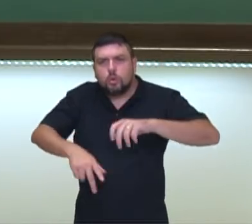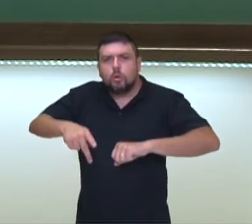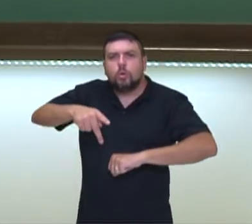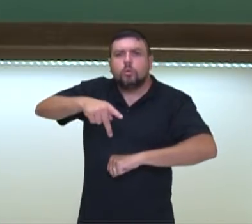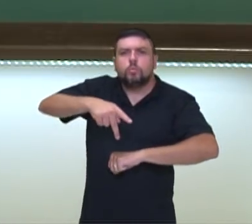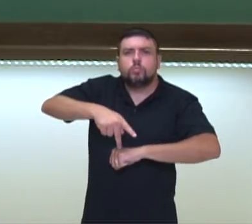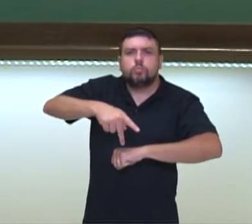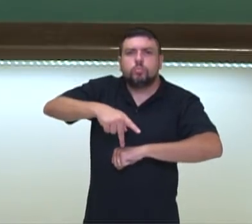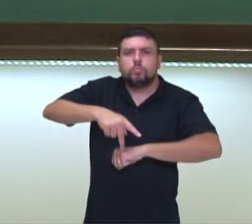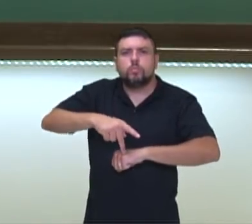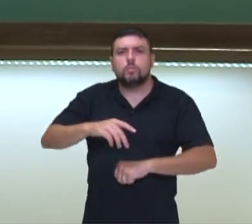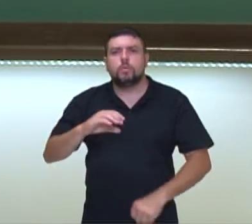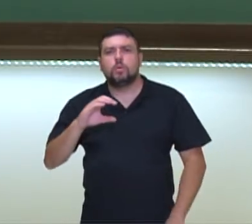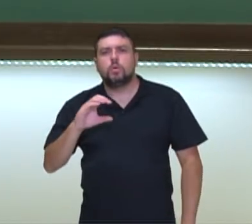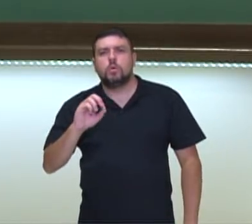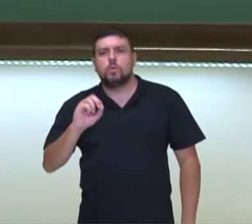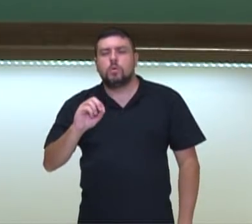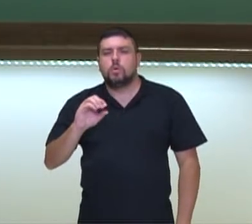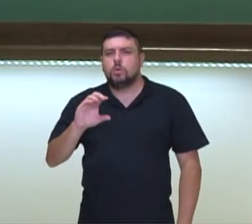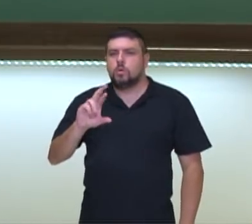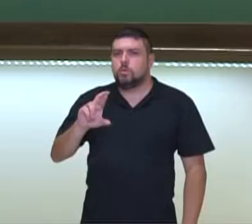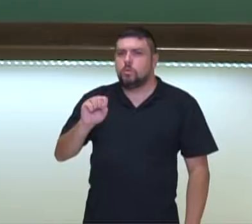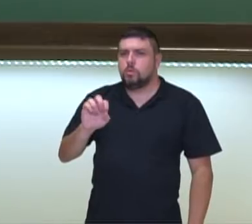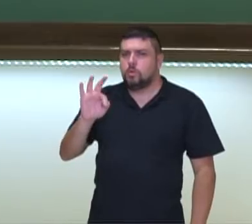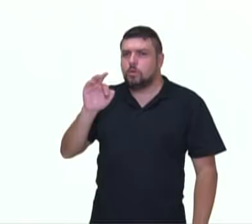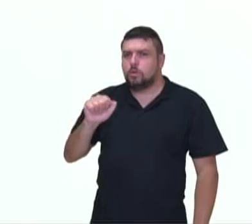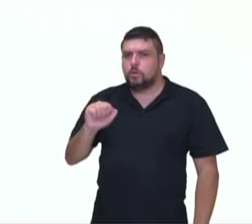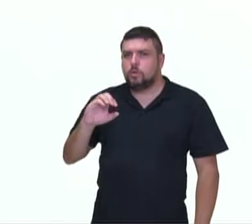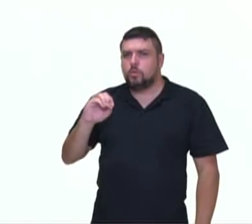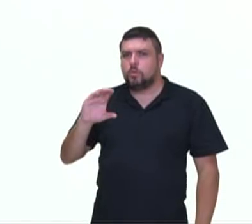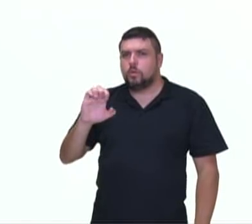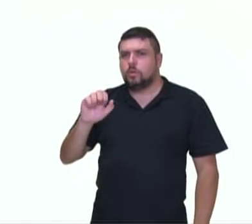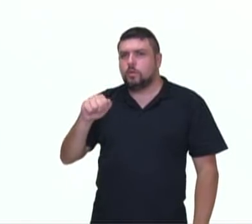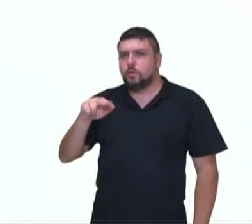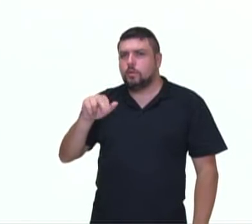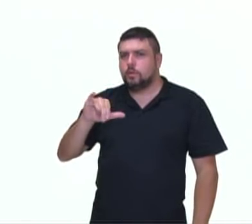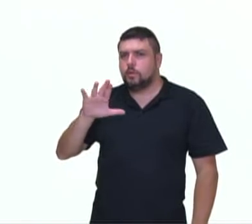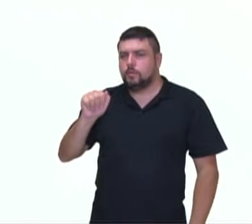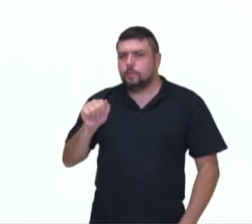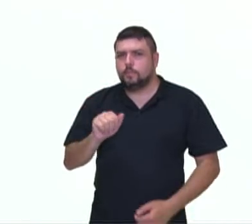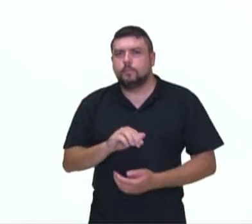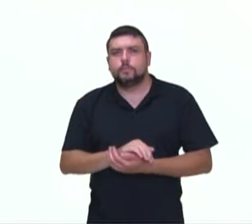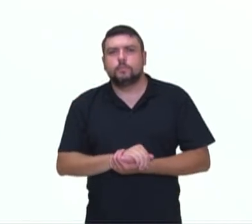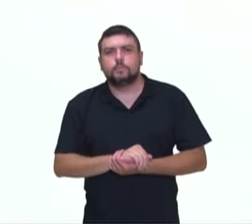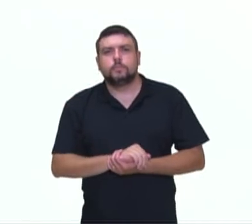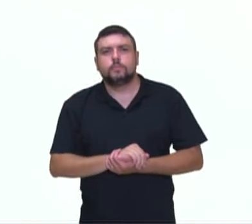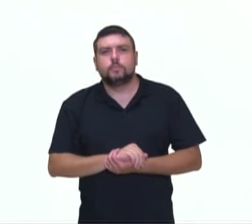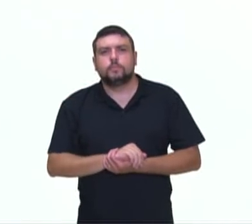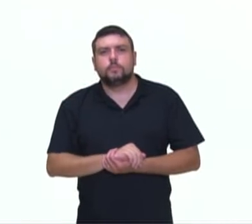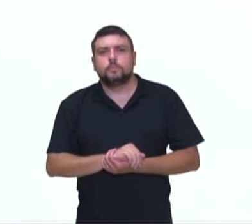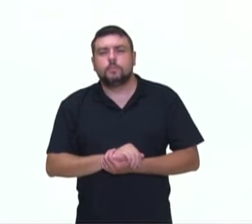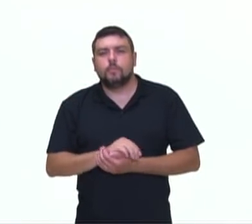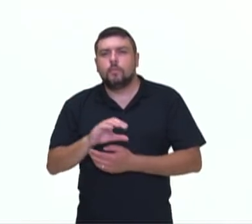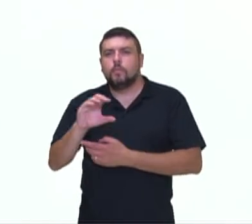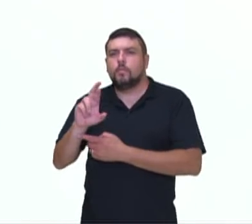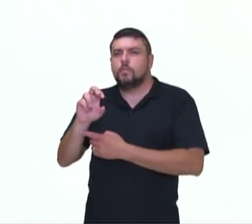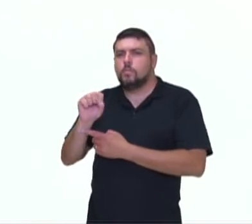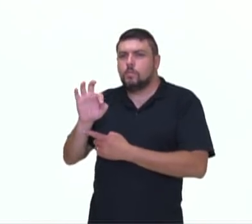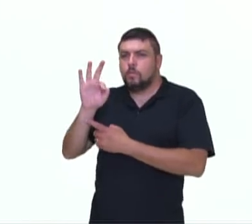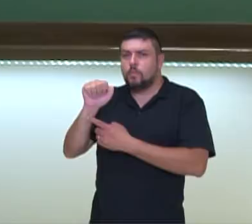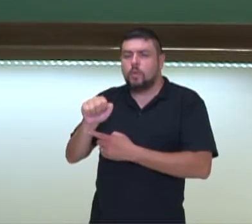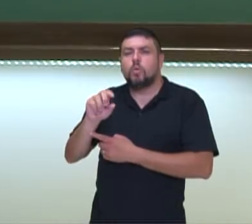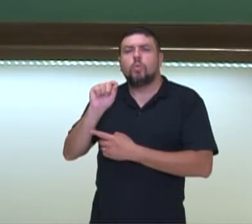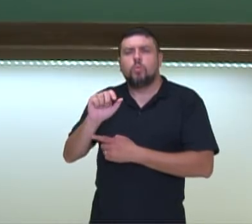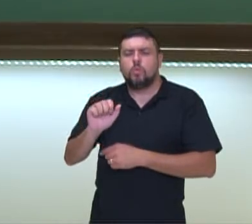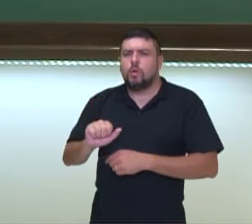quê? Oceânica. Então, vamos adiante? A crosta é a parte, então, mais externa do nosso planeta. É